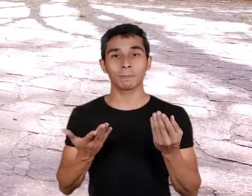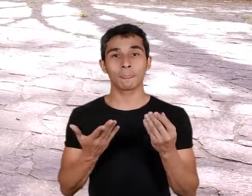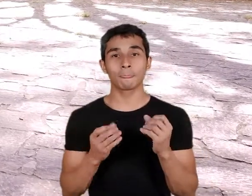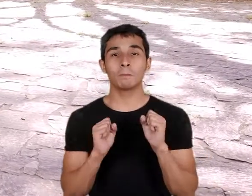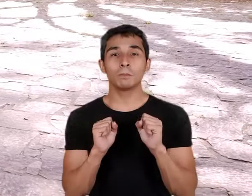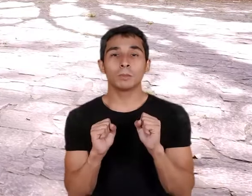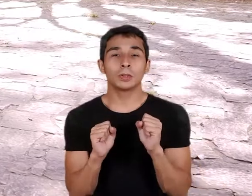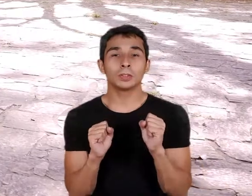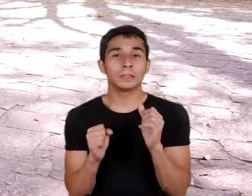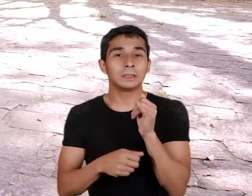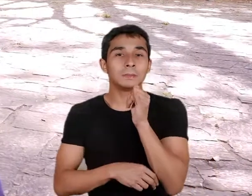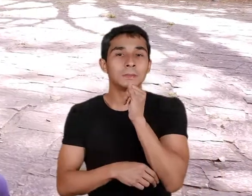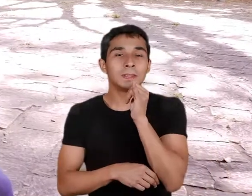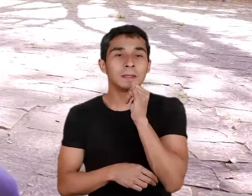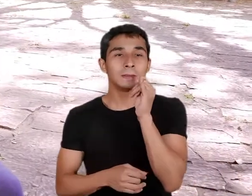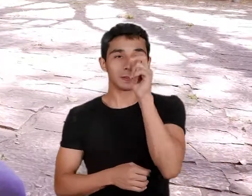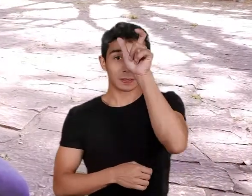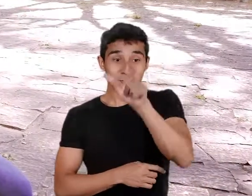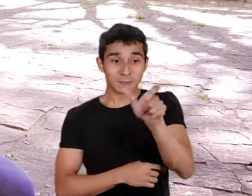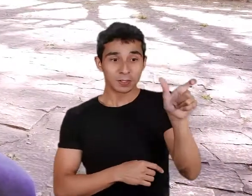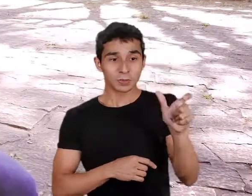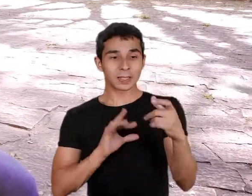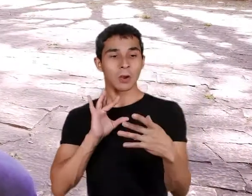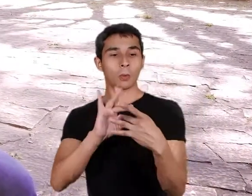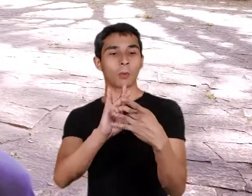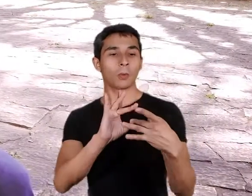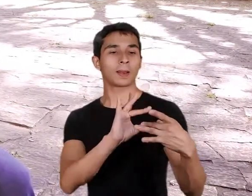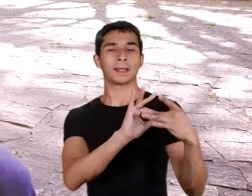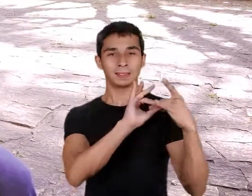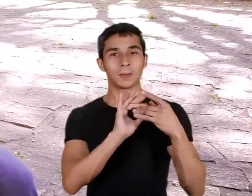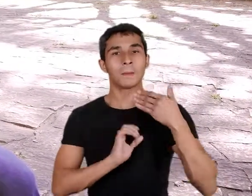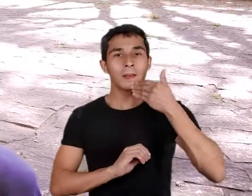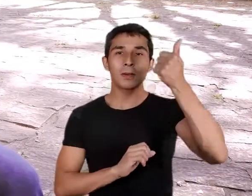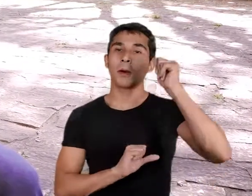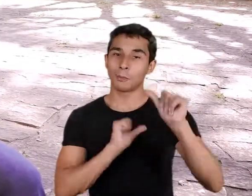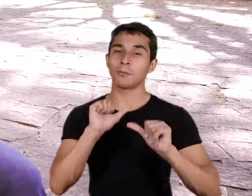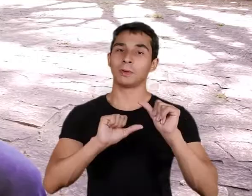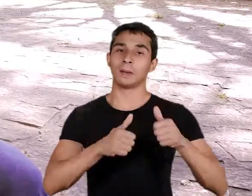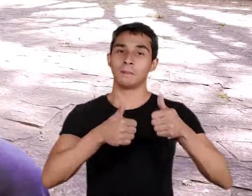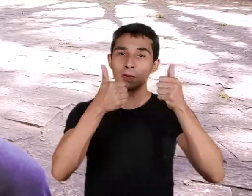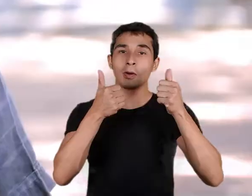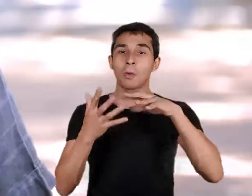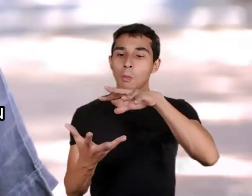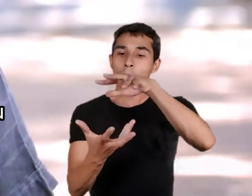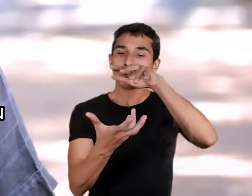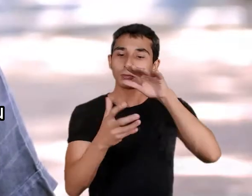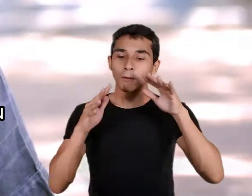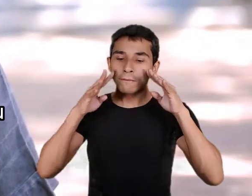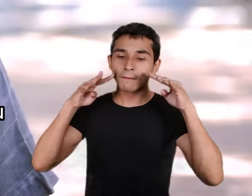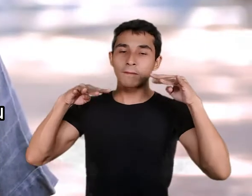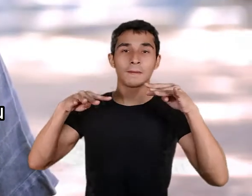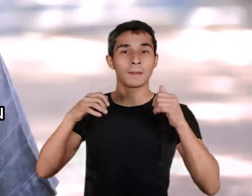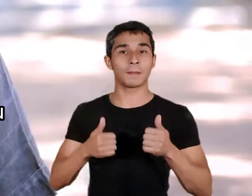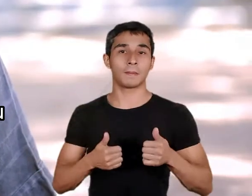a compreensão, né, das pessoas, né, o modo de ver o mundo, né?